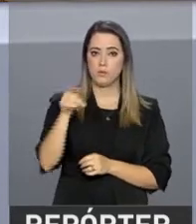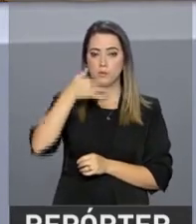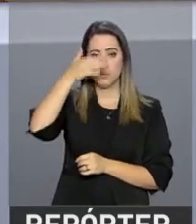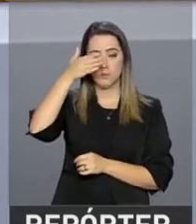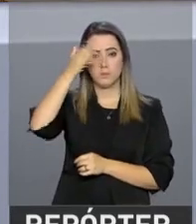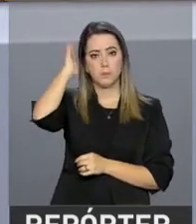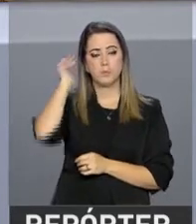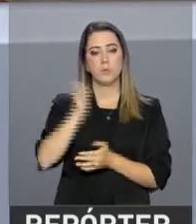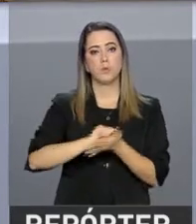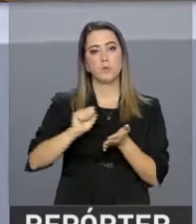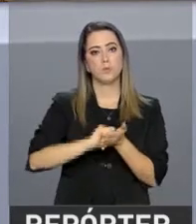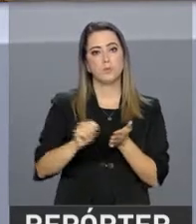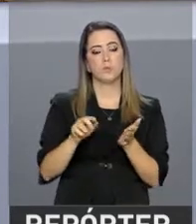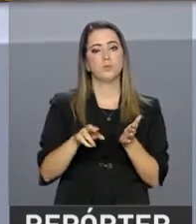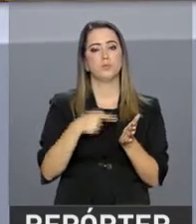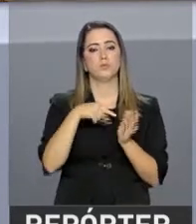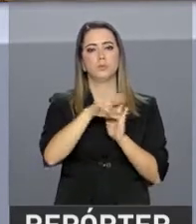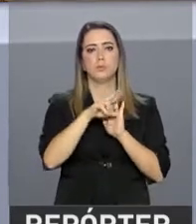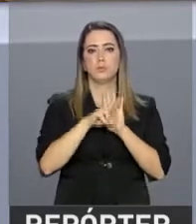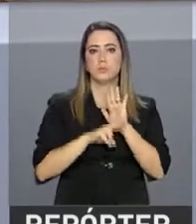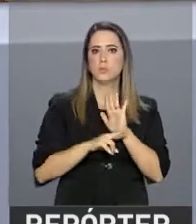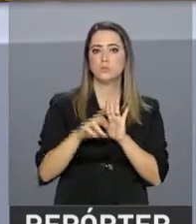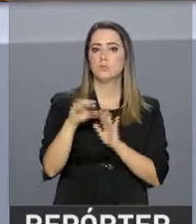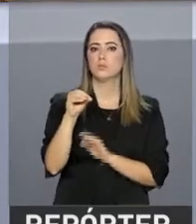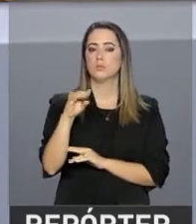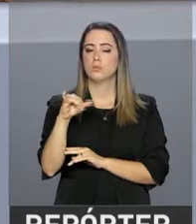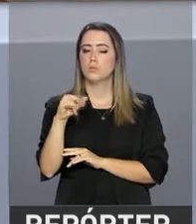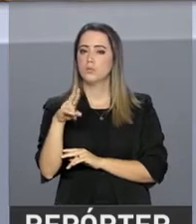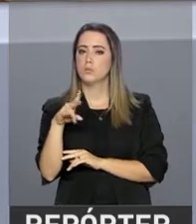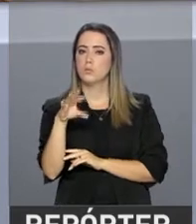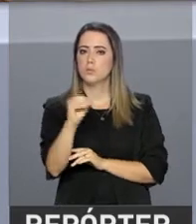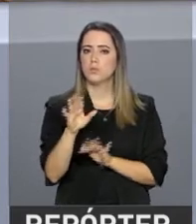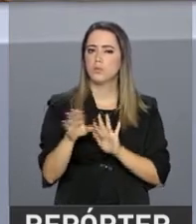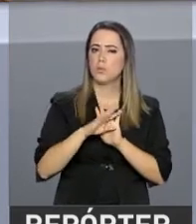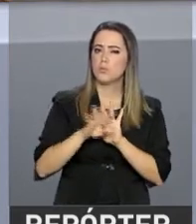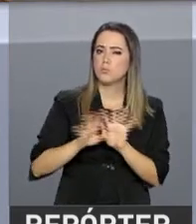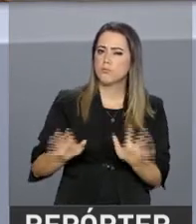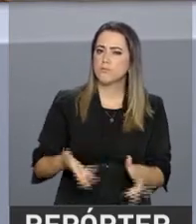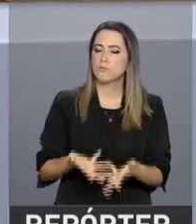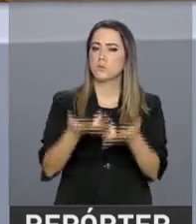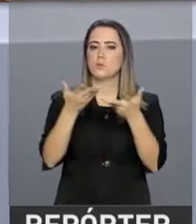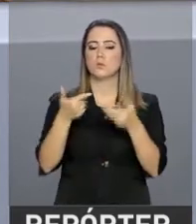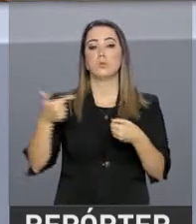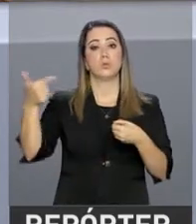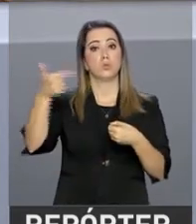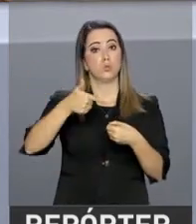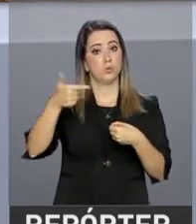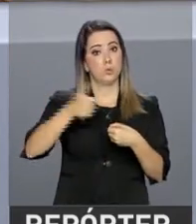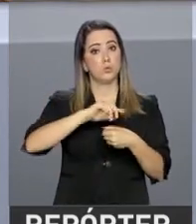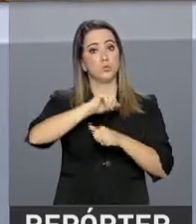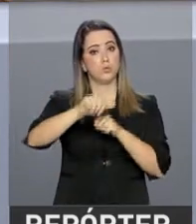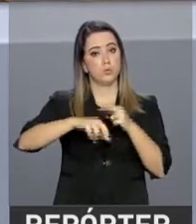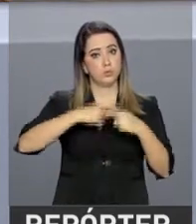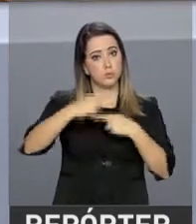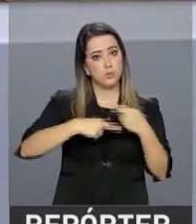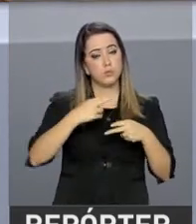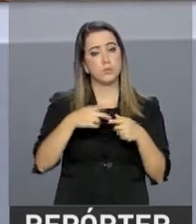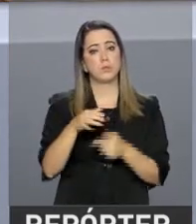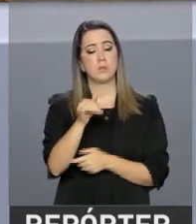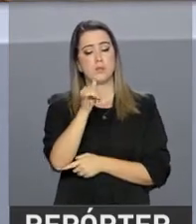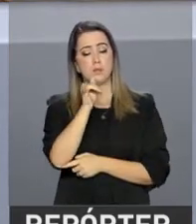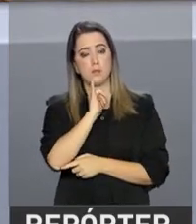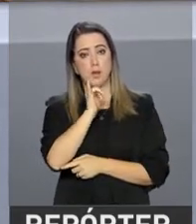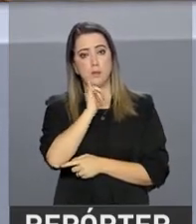presidente assinou a regulamentação do renová bill o programa vai promover aumento do uso de combustíveis renováveis como o etanol